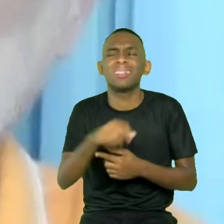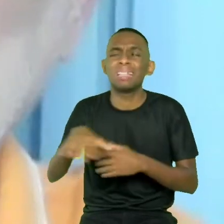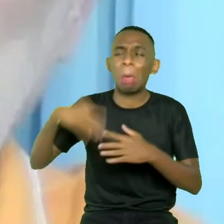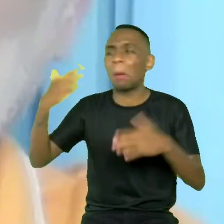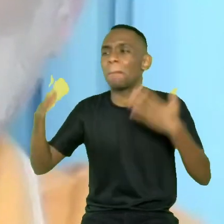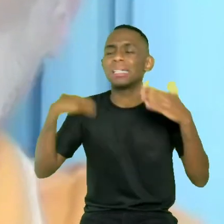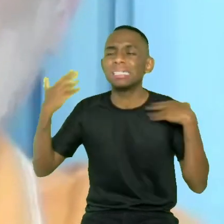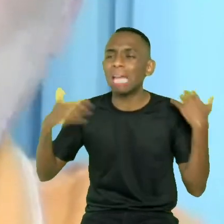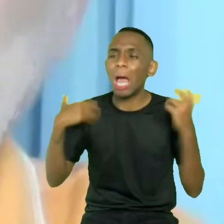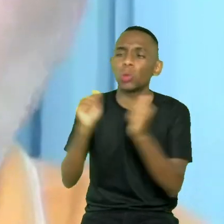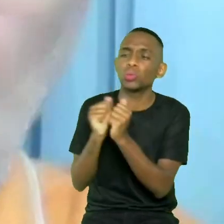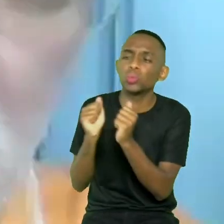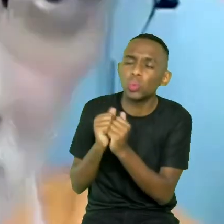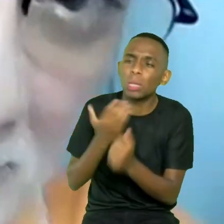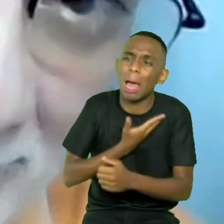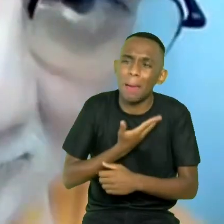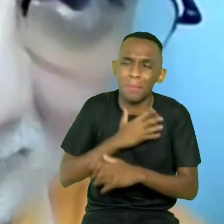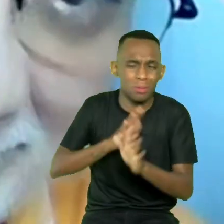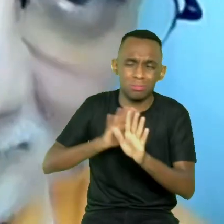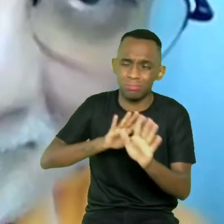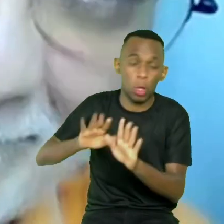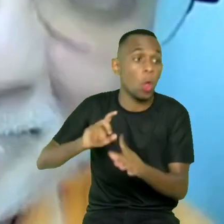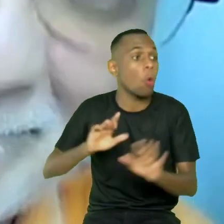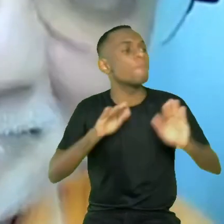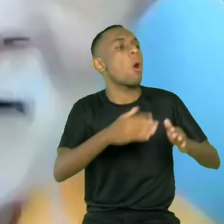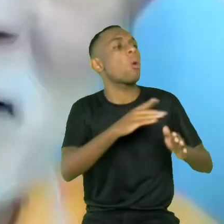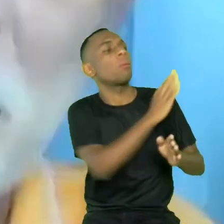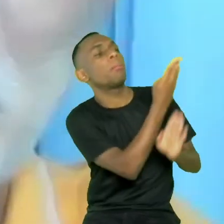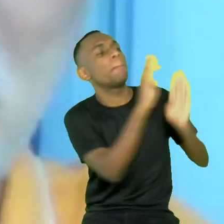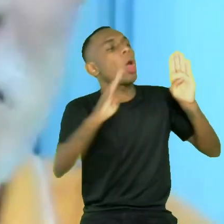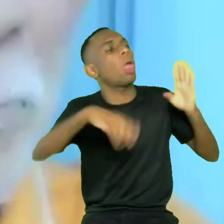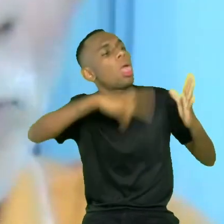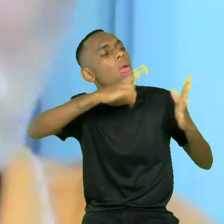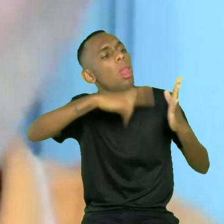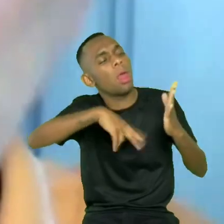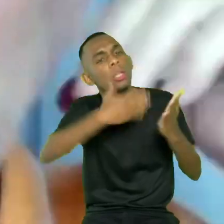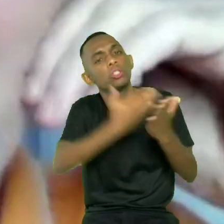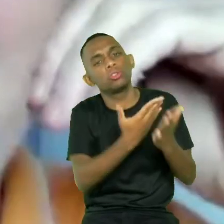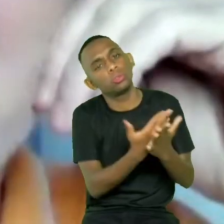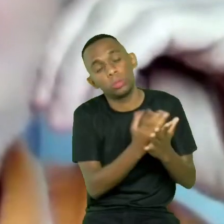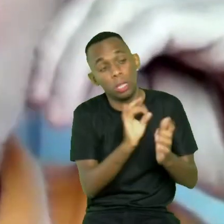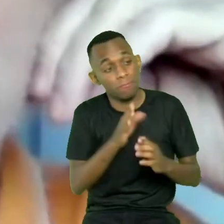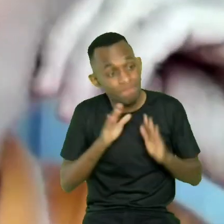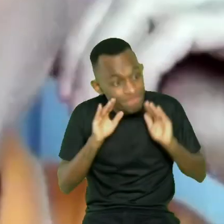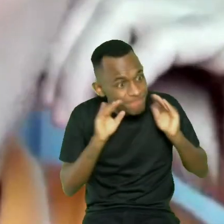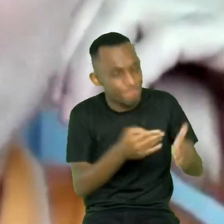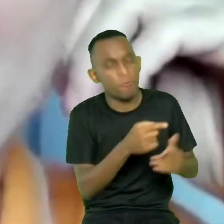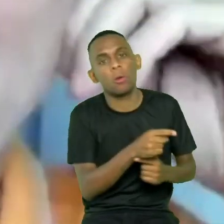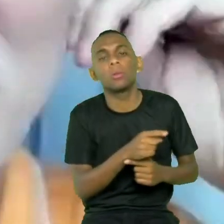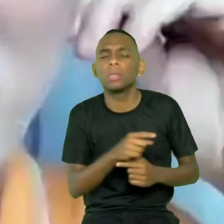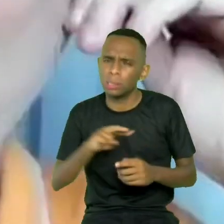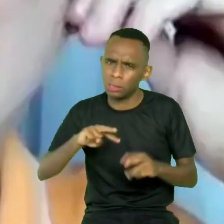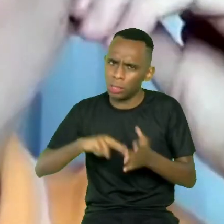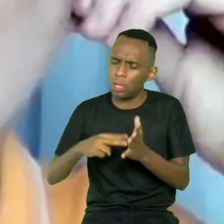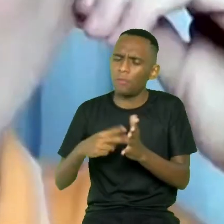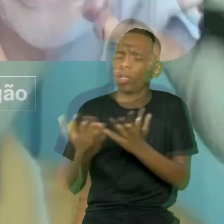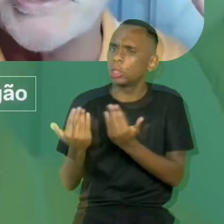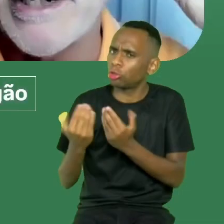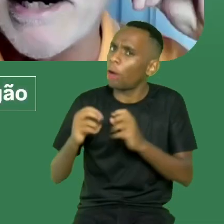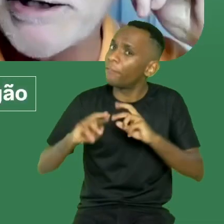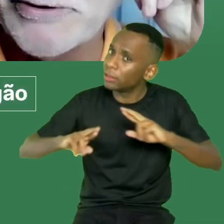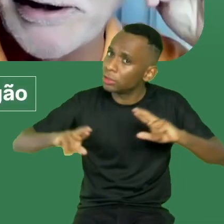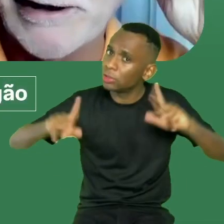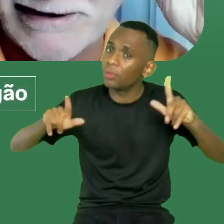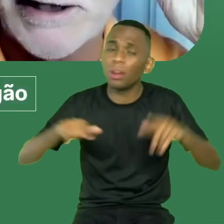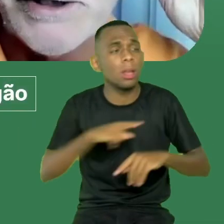turmas e coisas assim, e ia para a biblioteca, né? A Já é um biblioteca adolescente pública da diferente, cidade. Eu né? ia para lá, ficava lá namorando os livros